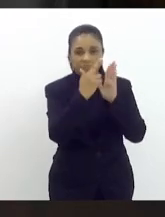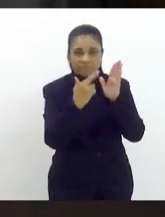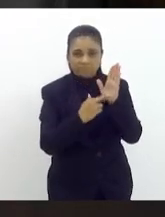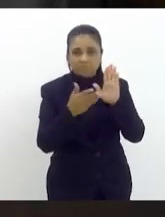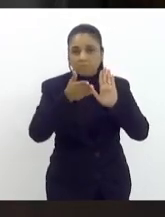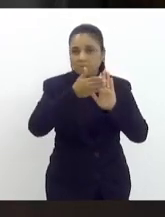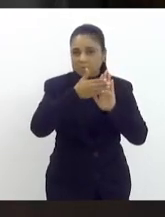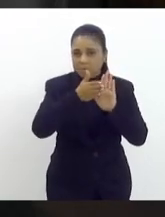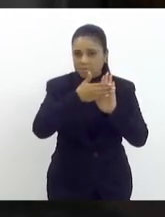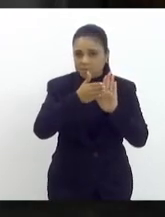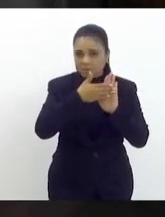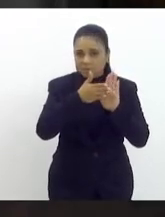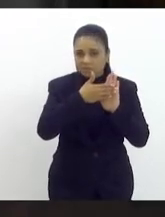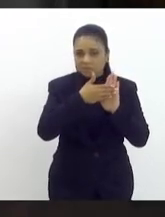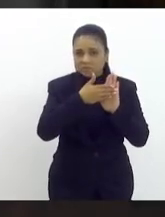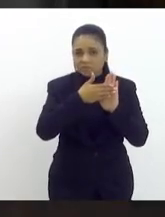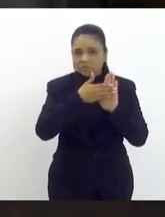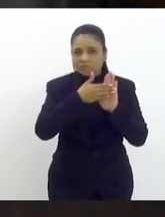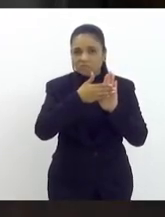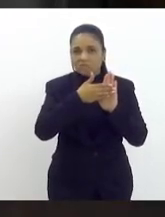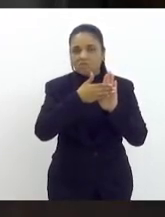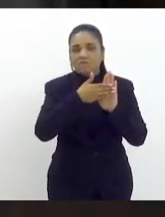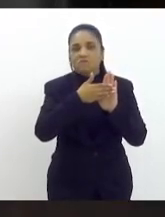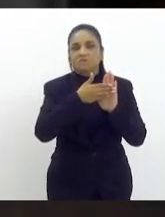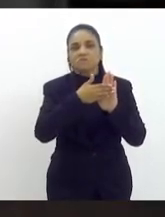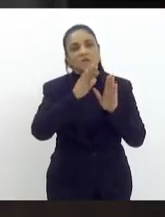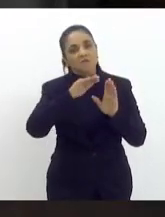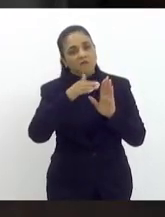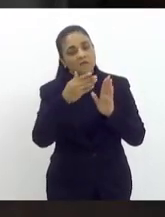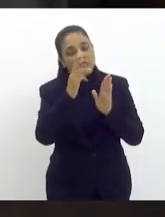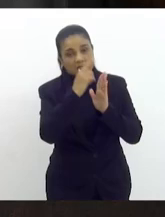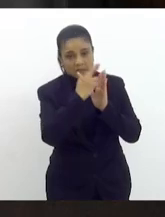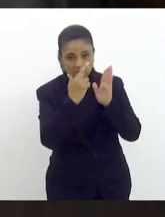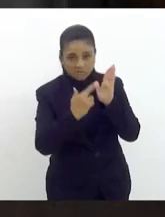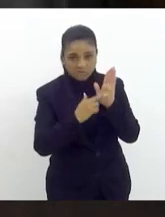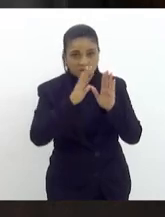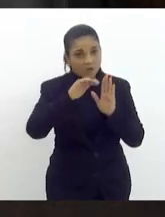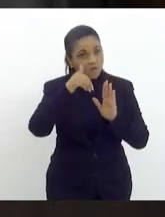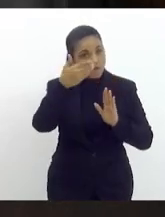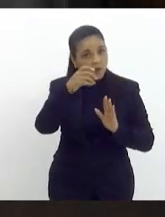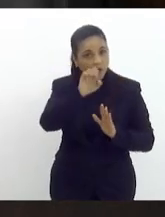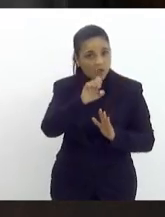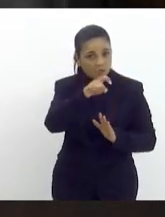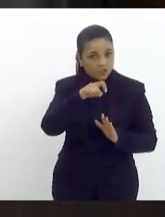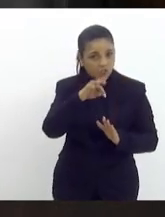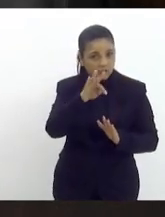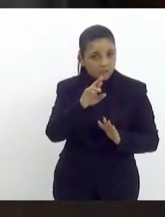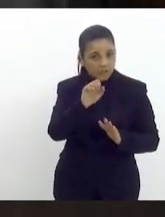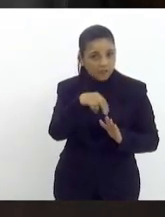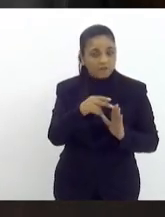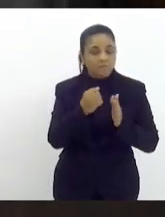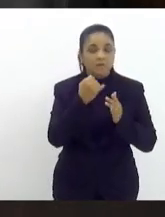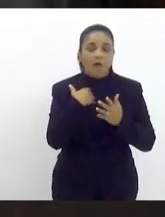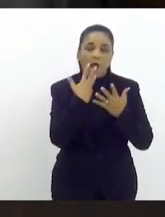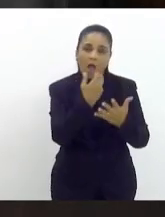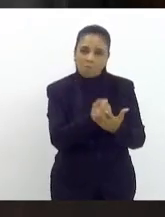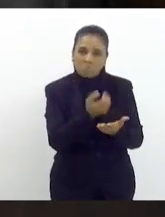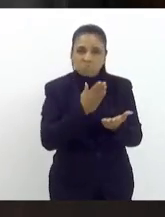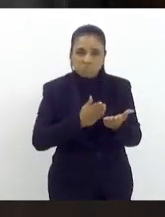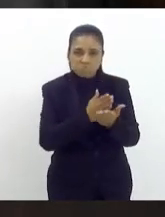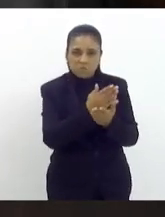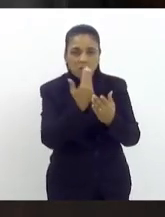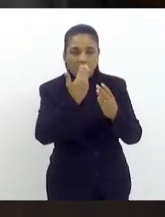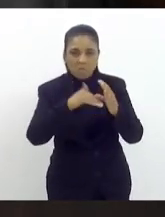propostas de ternos e proposições externas, na reunião extraordinária, aprovou o parecer do relator favorável à